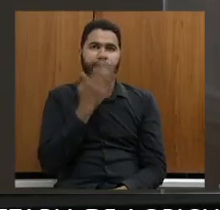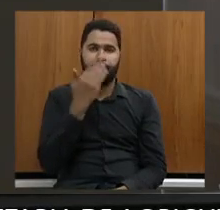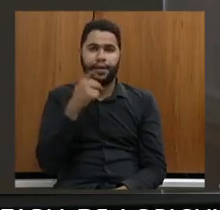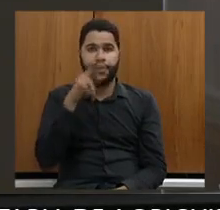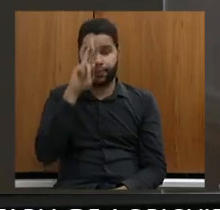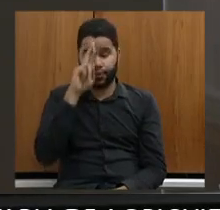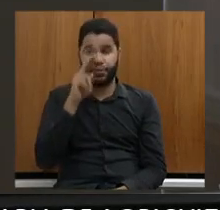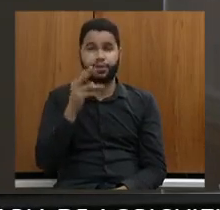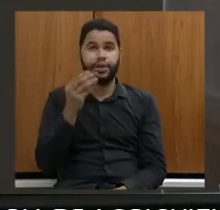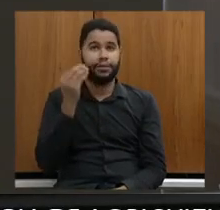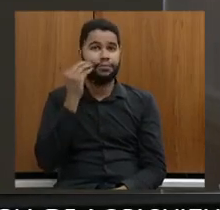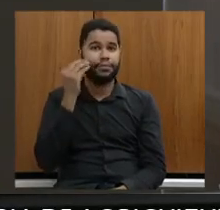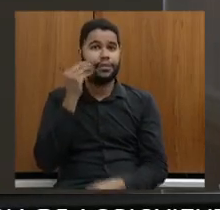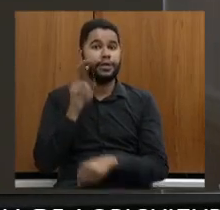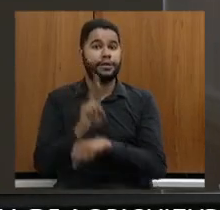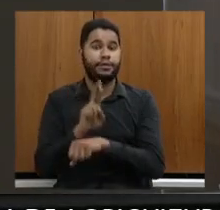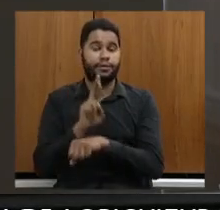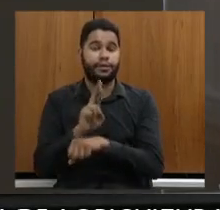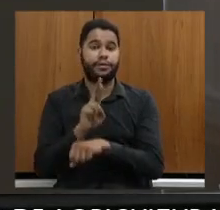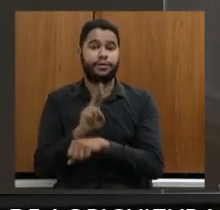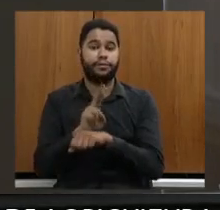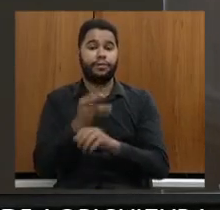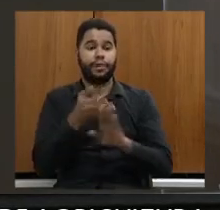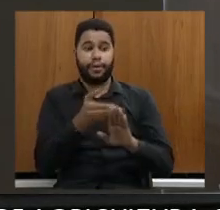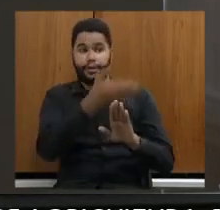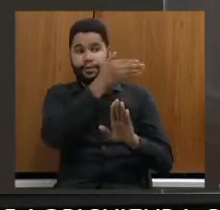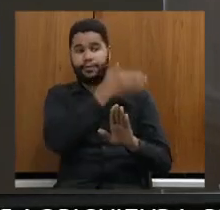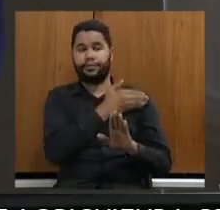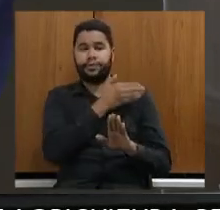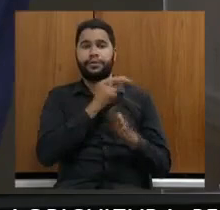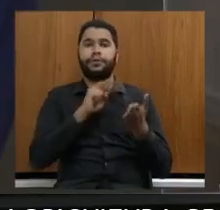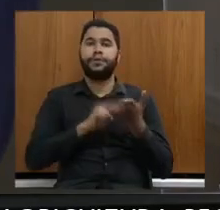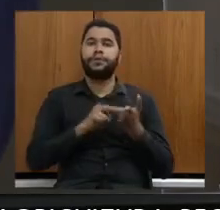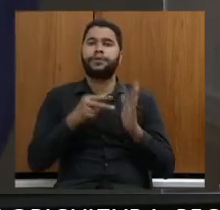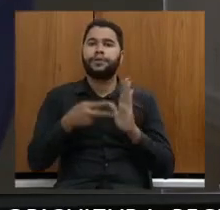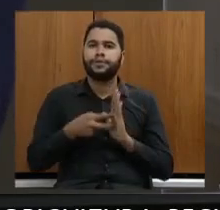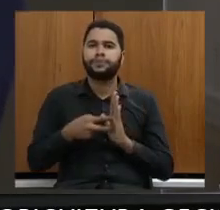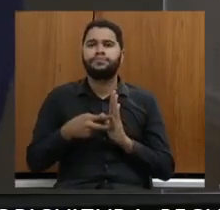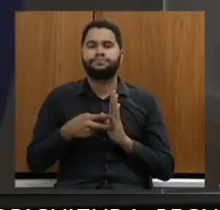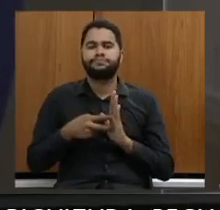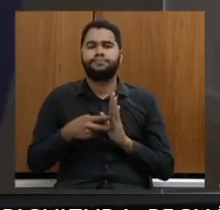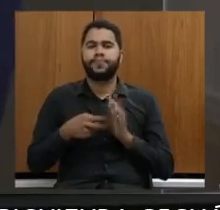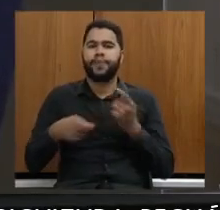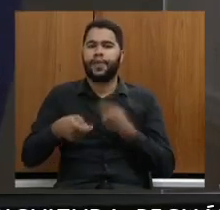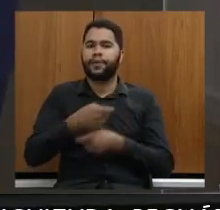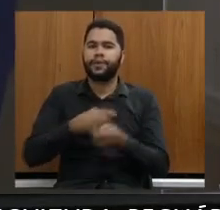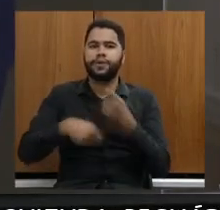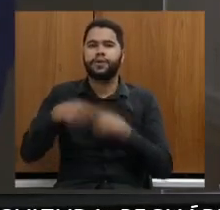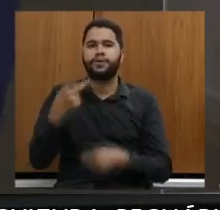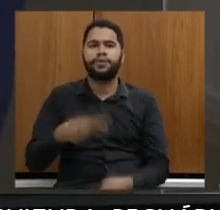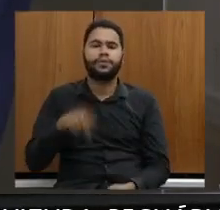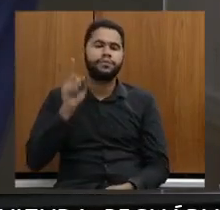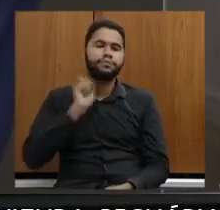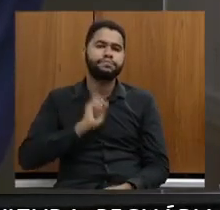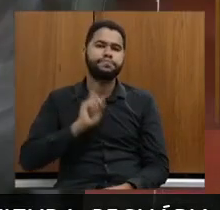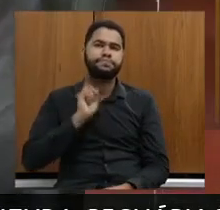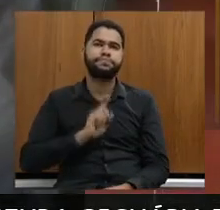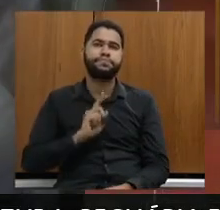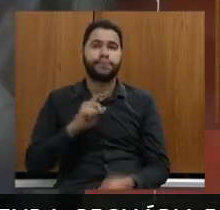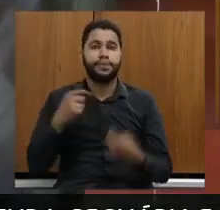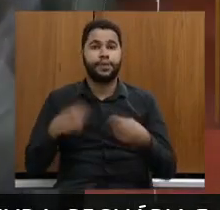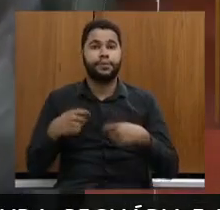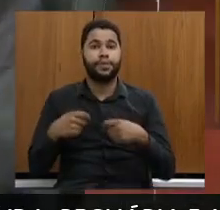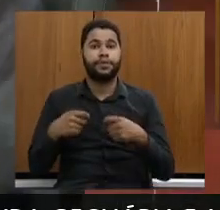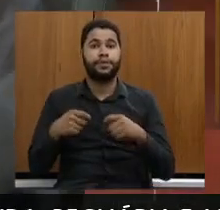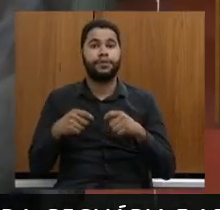almoçar lá tem que buscar reservada com uma certa antecedência Ou seja é um negócio que menos agora saber então